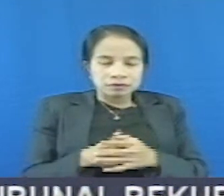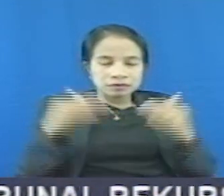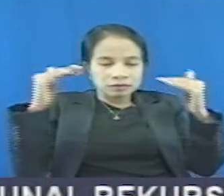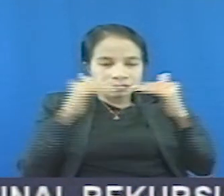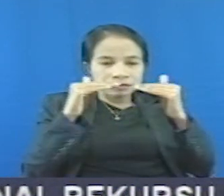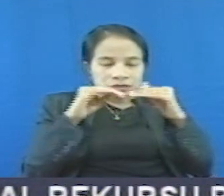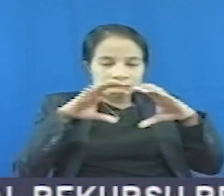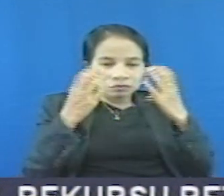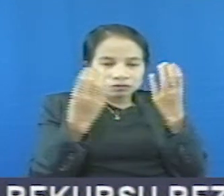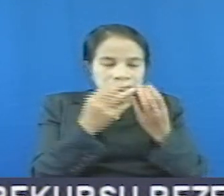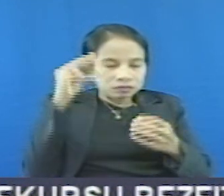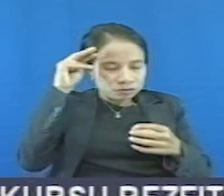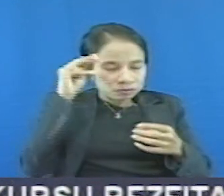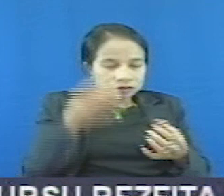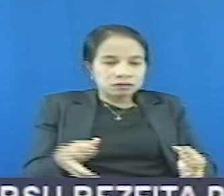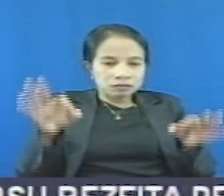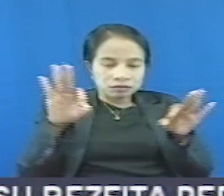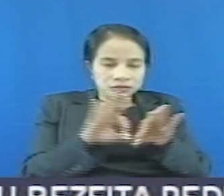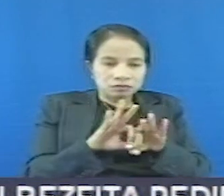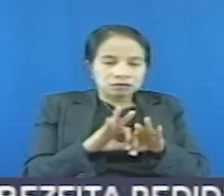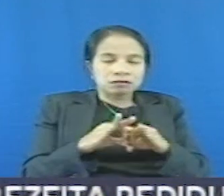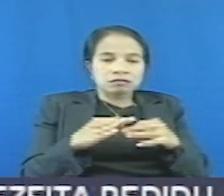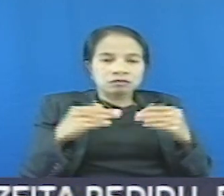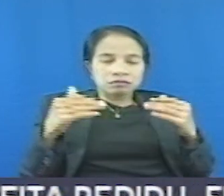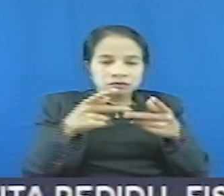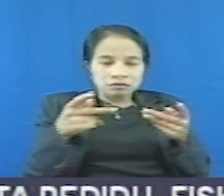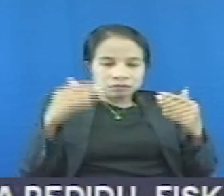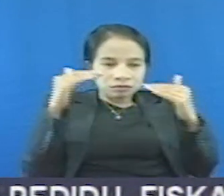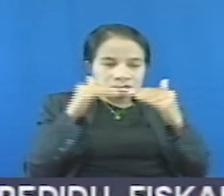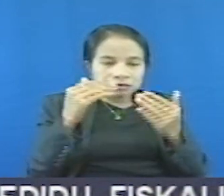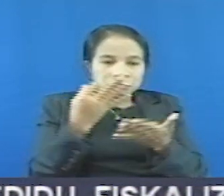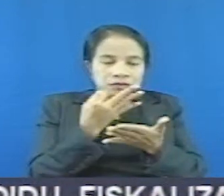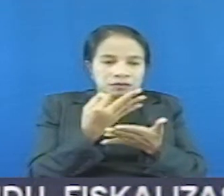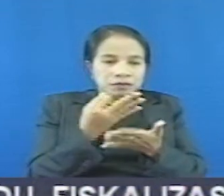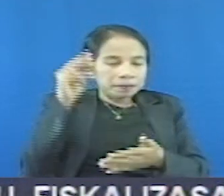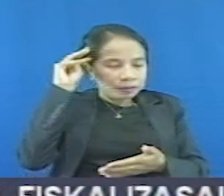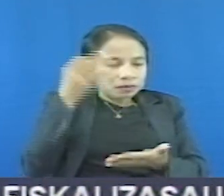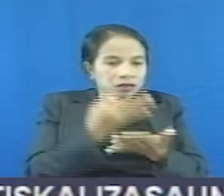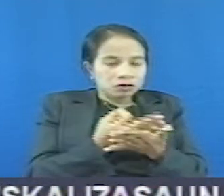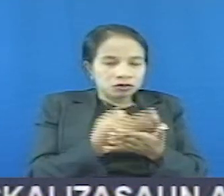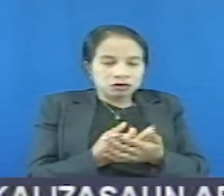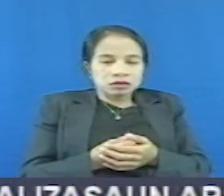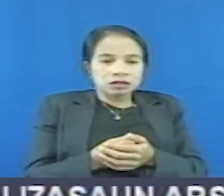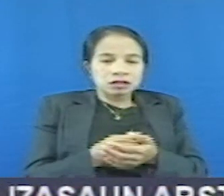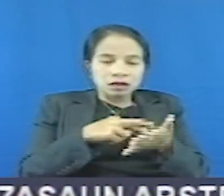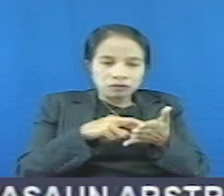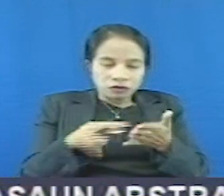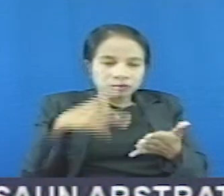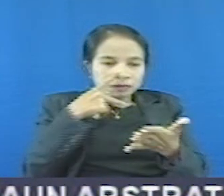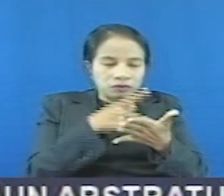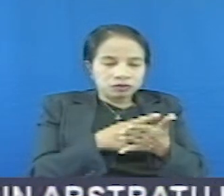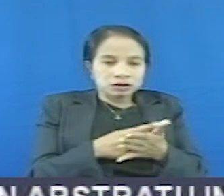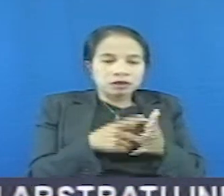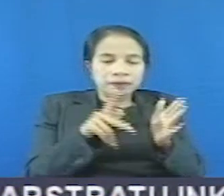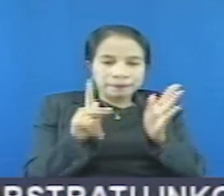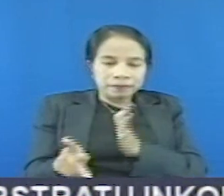Encontro Conselho Ministro Extraordinária e a Salão Auditório Ministério Finanças Aitara Clarendili aprovou na proposta roteiro do